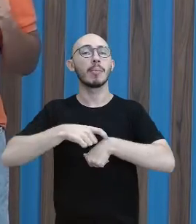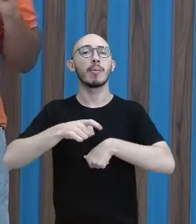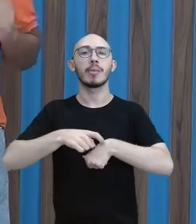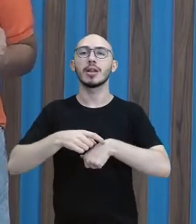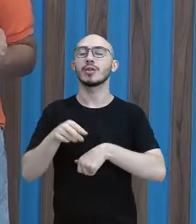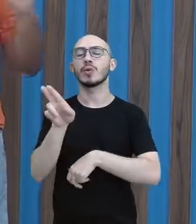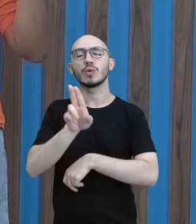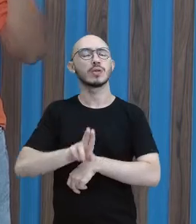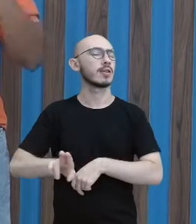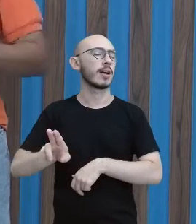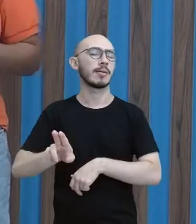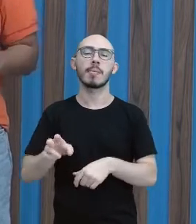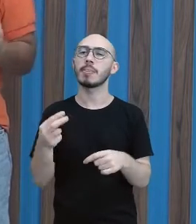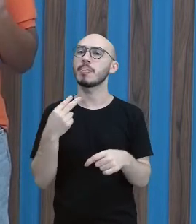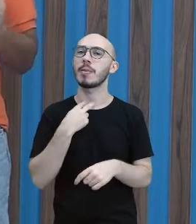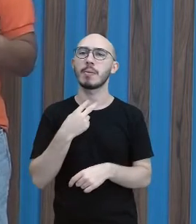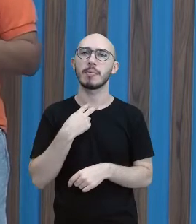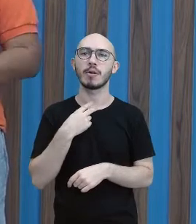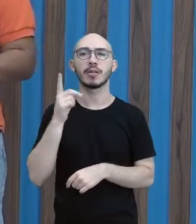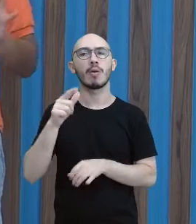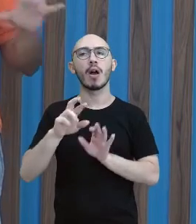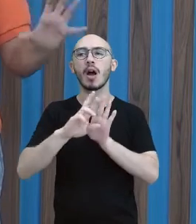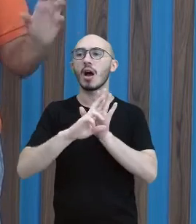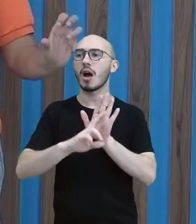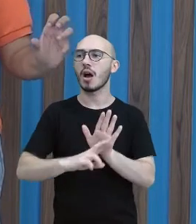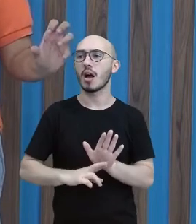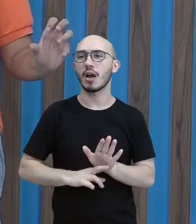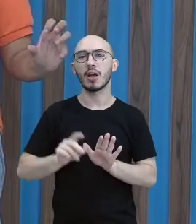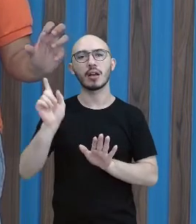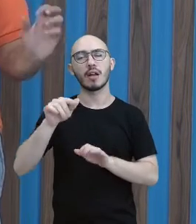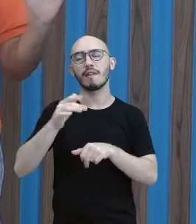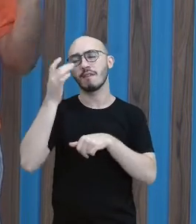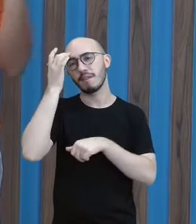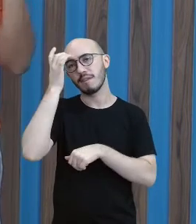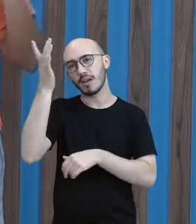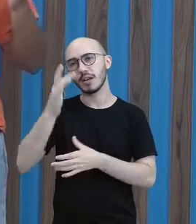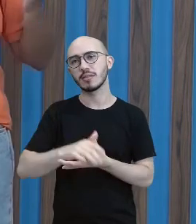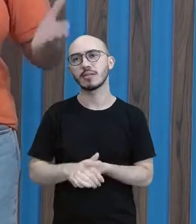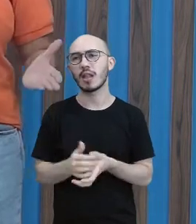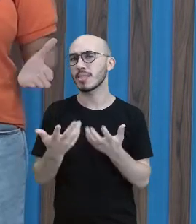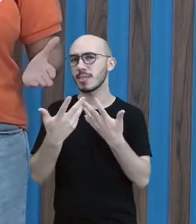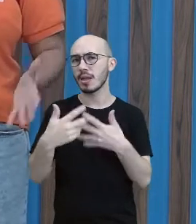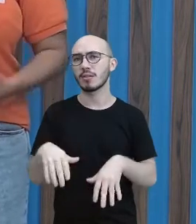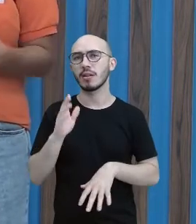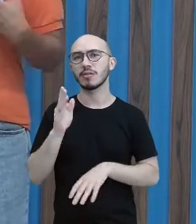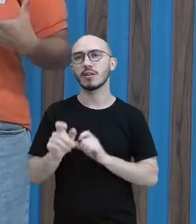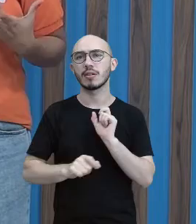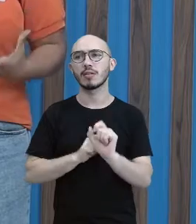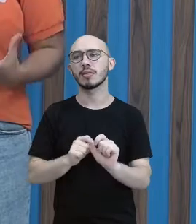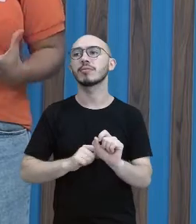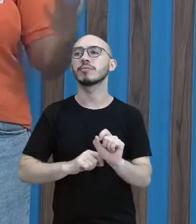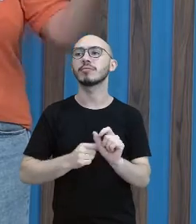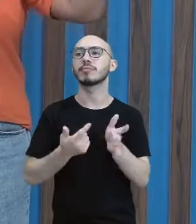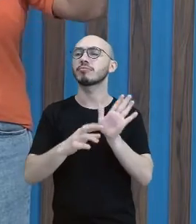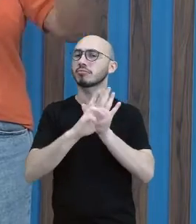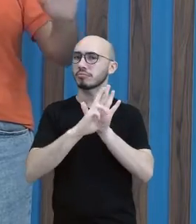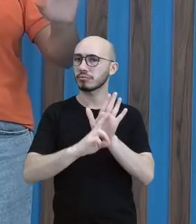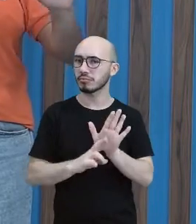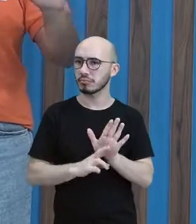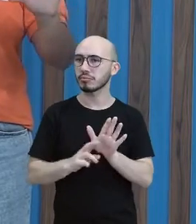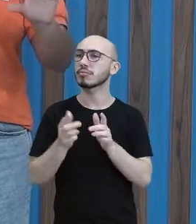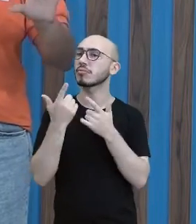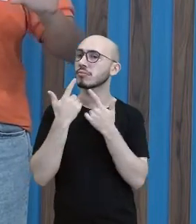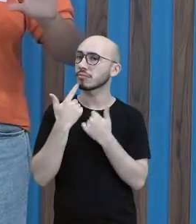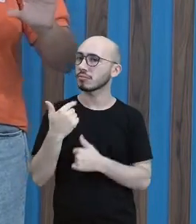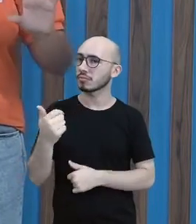eu juro que não é difícil. A regra é quase instintiva. Ó, a ordem canônica da nossa língua portuguesa é